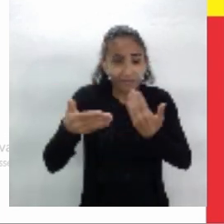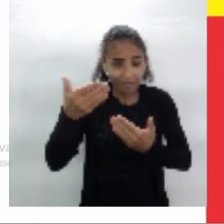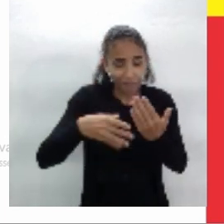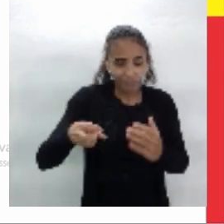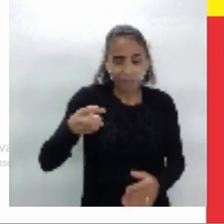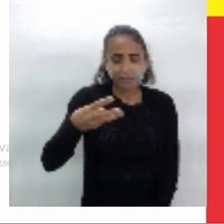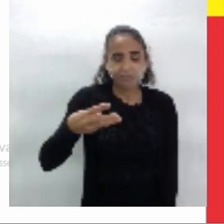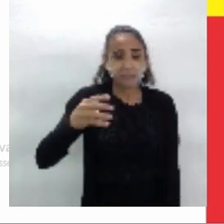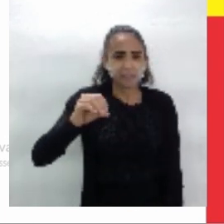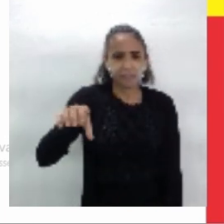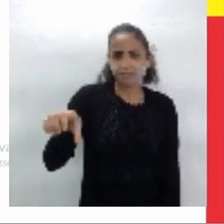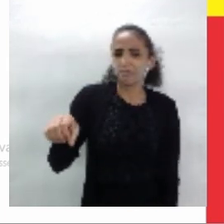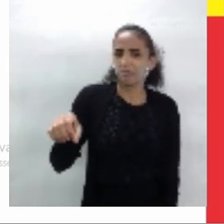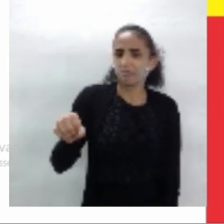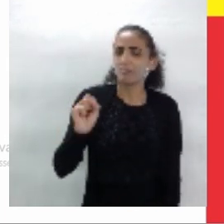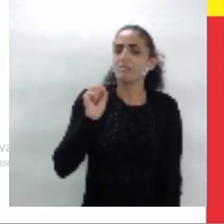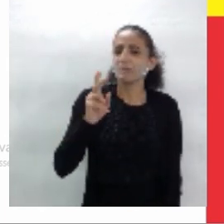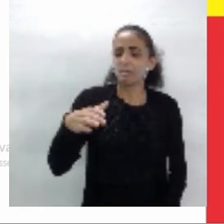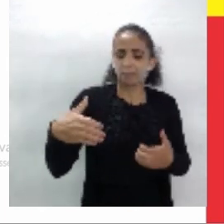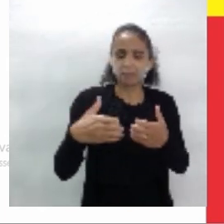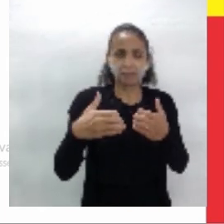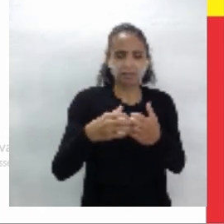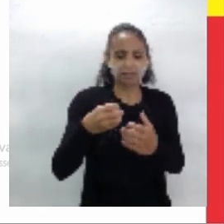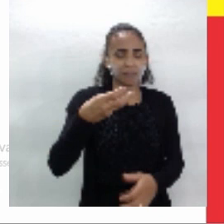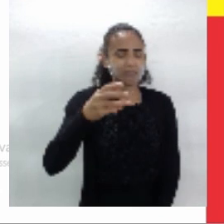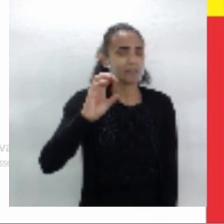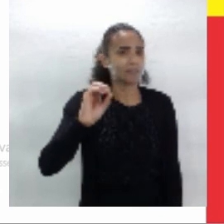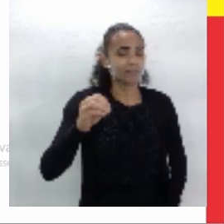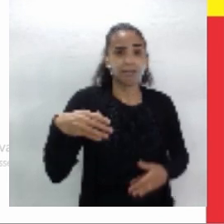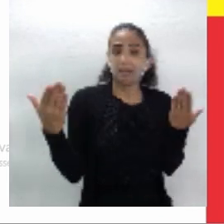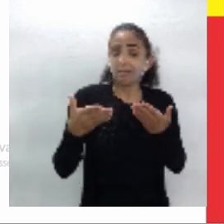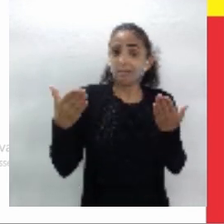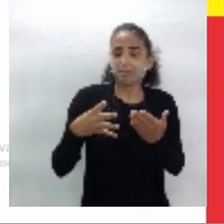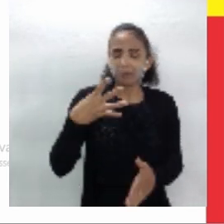309, show de bola, perto de 300. E agora,